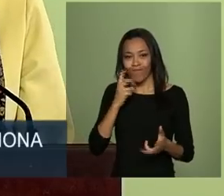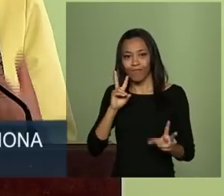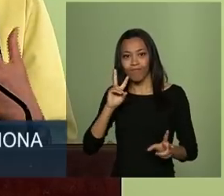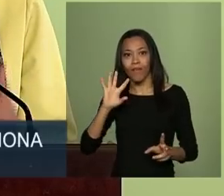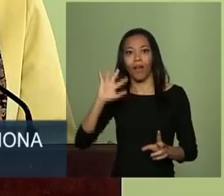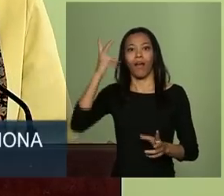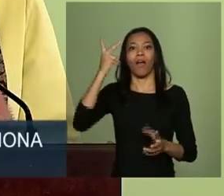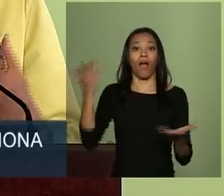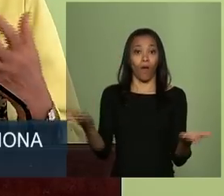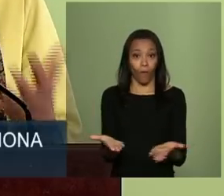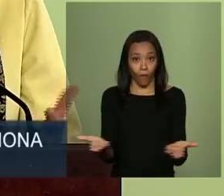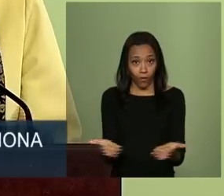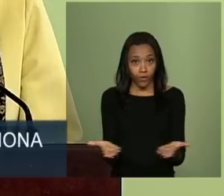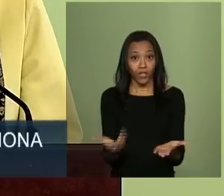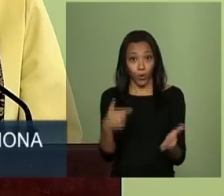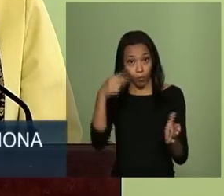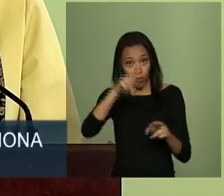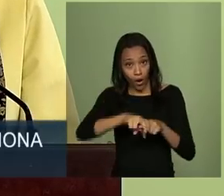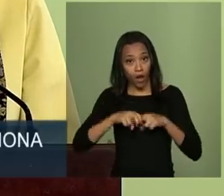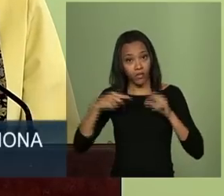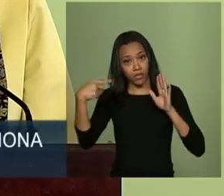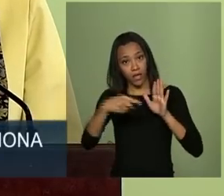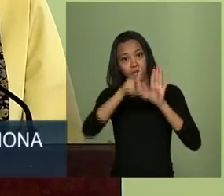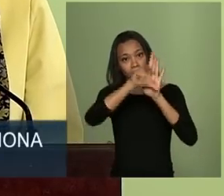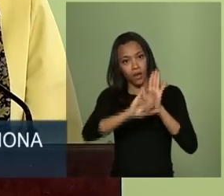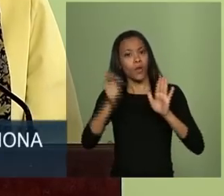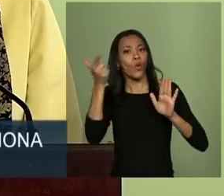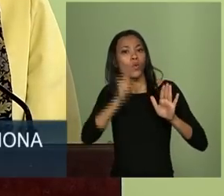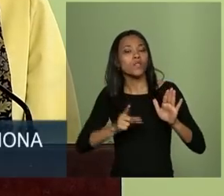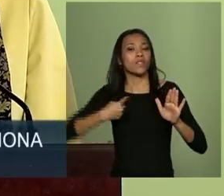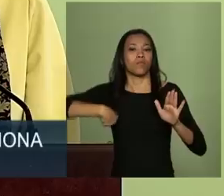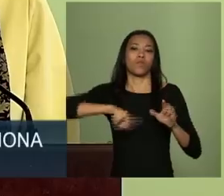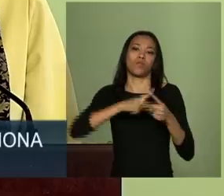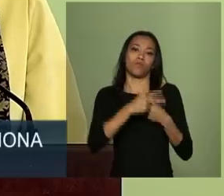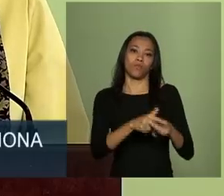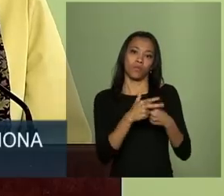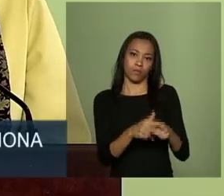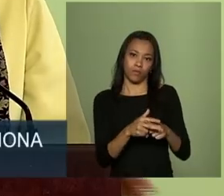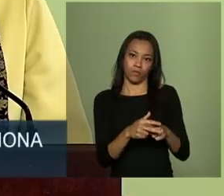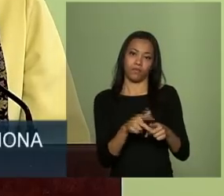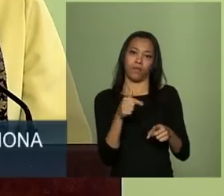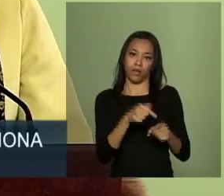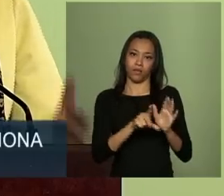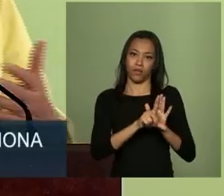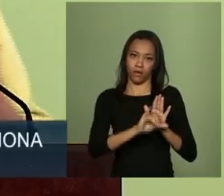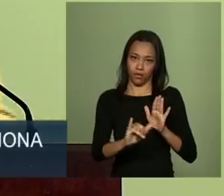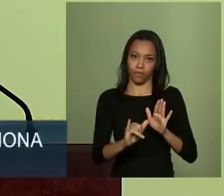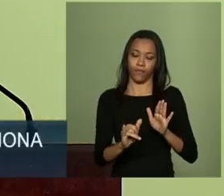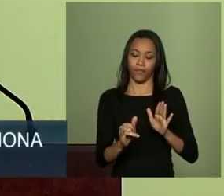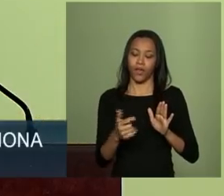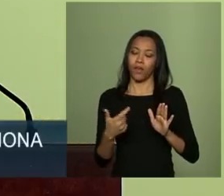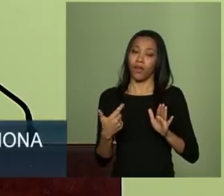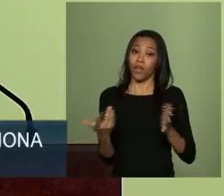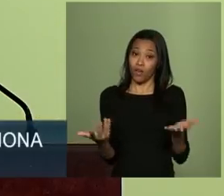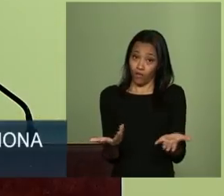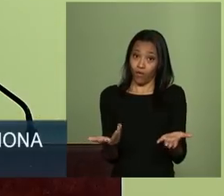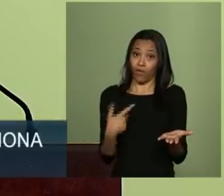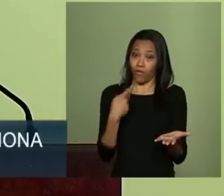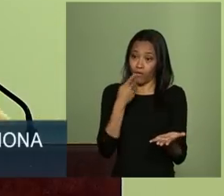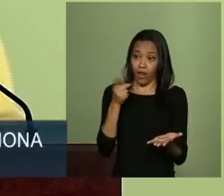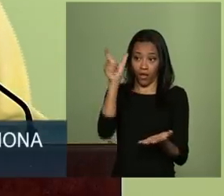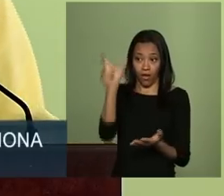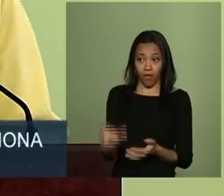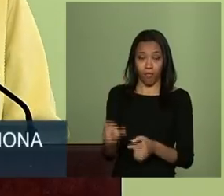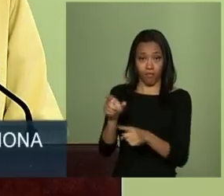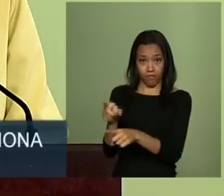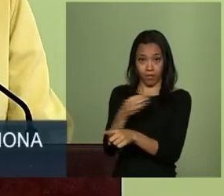conseguimos agora, com essa legislação, alterar. Nós, eu vou dizer, eu vou ser mais modesta, viu, Isabela? Eu